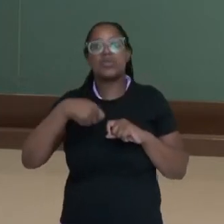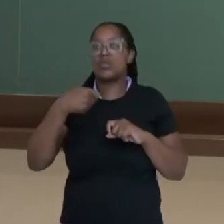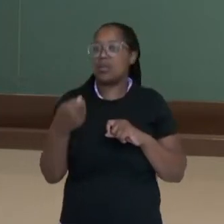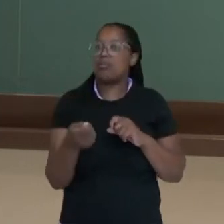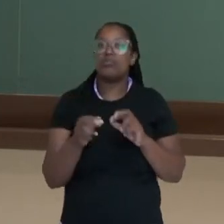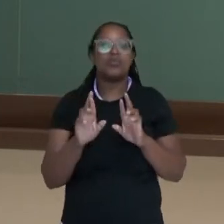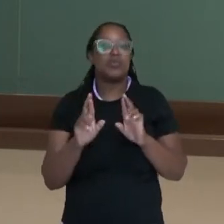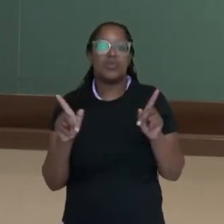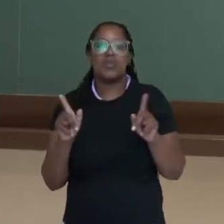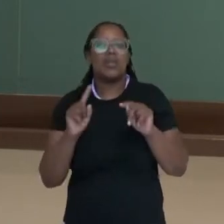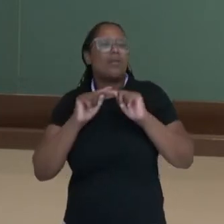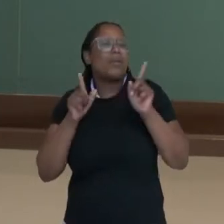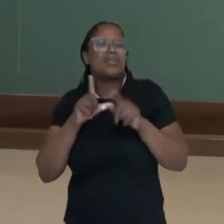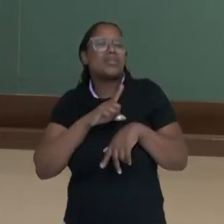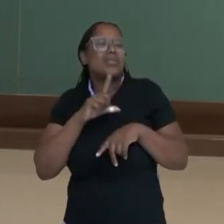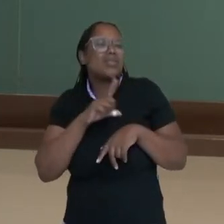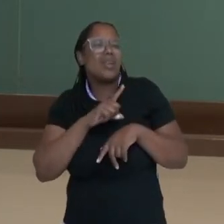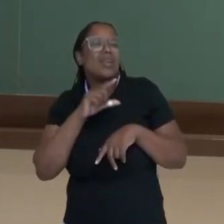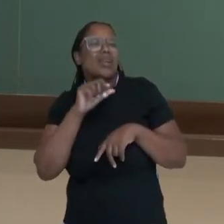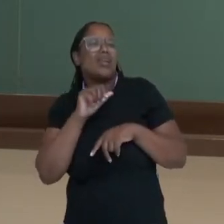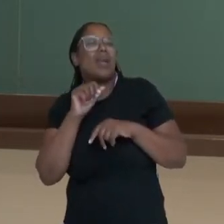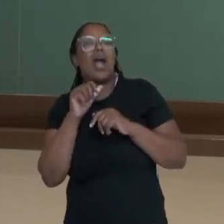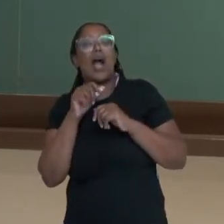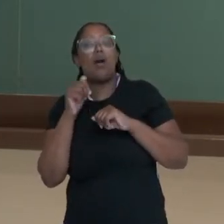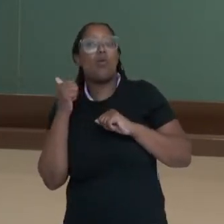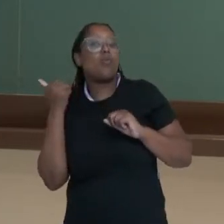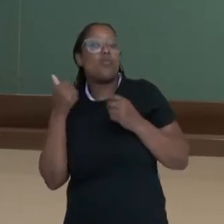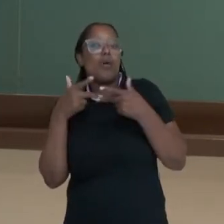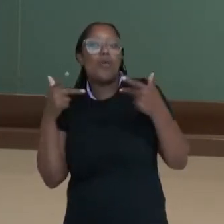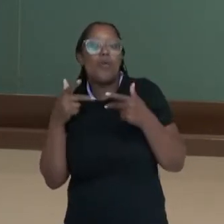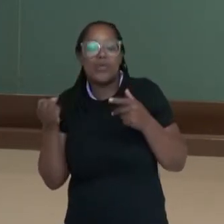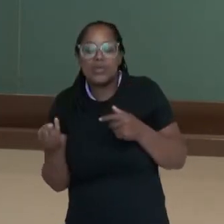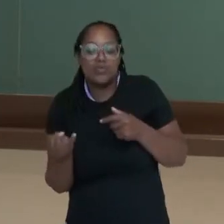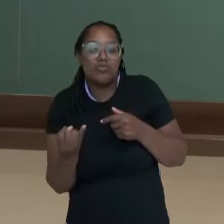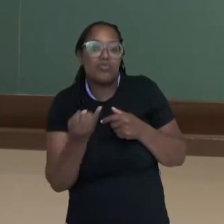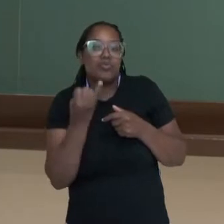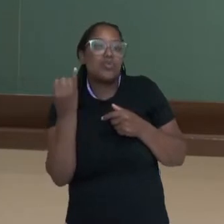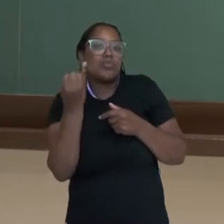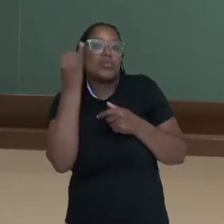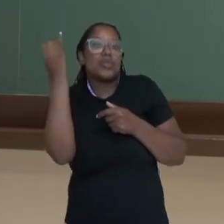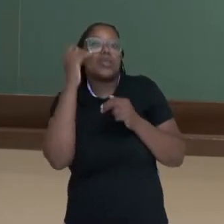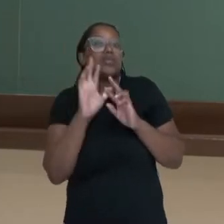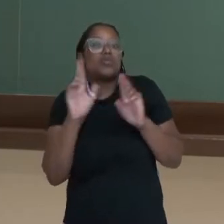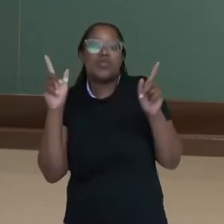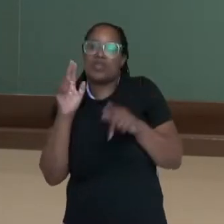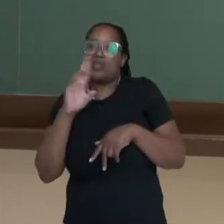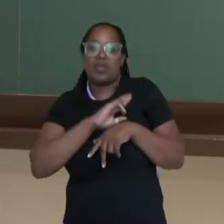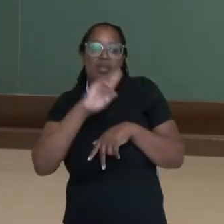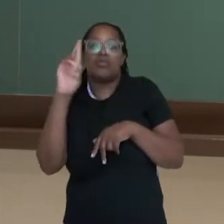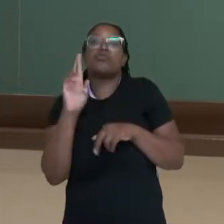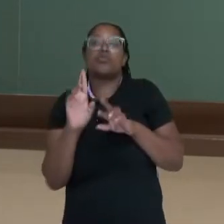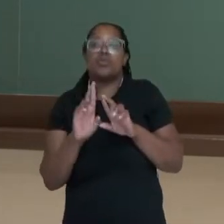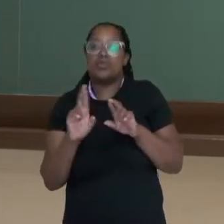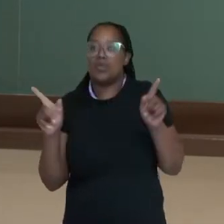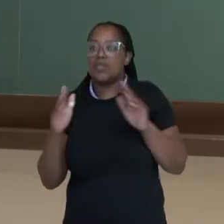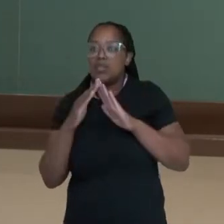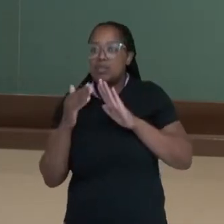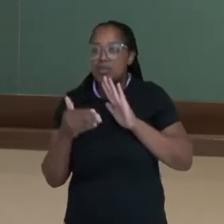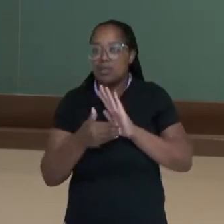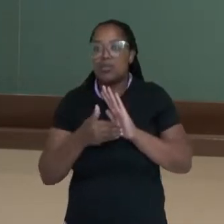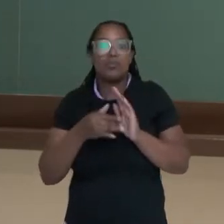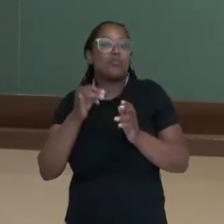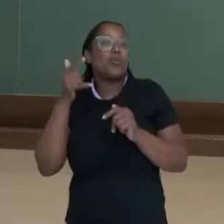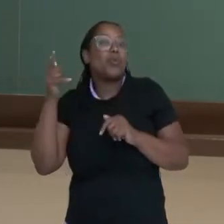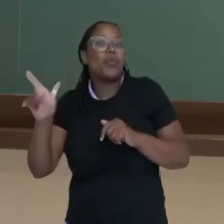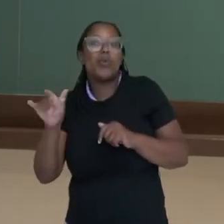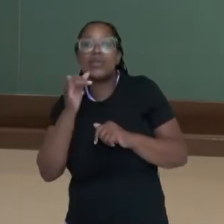conheça, mas que representa muita coisa para pessoas diferentes, para pessoas de crenças e religiões diferentes, né? Como, por exemplo,